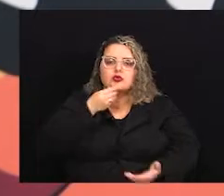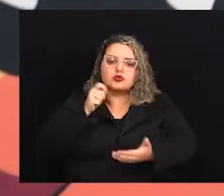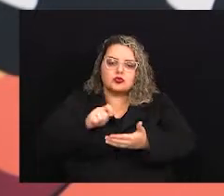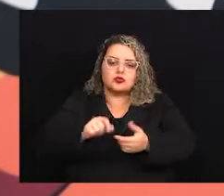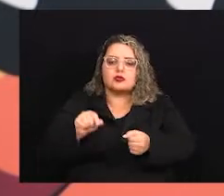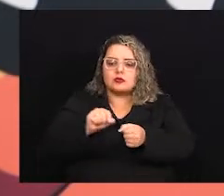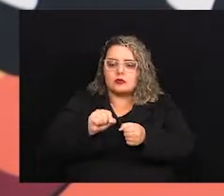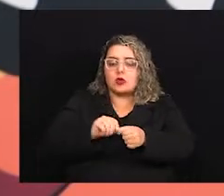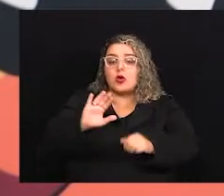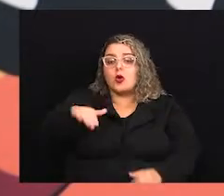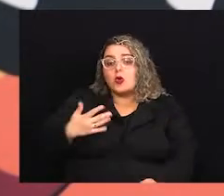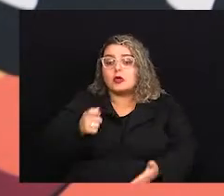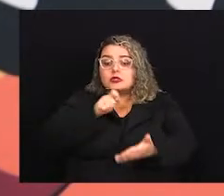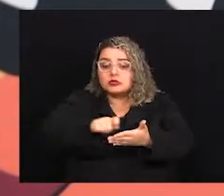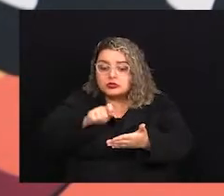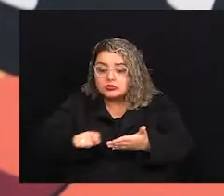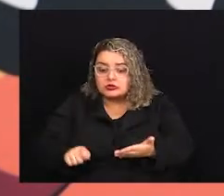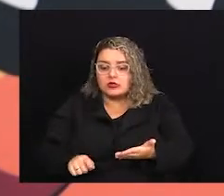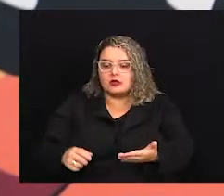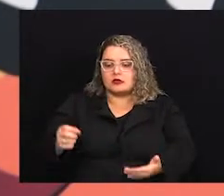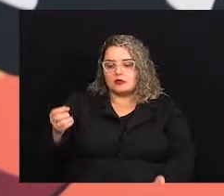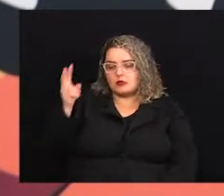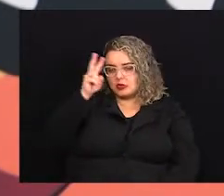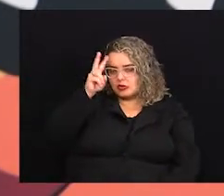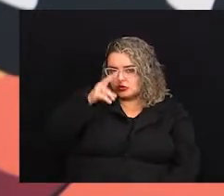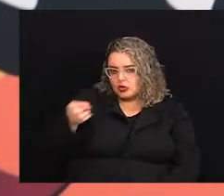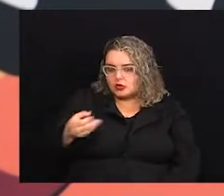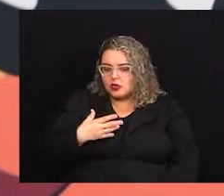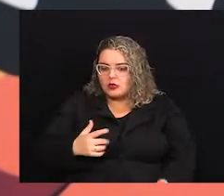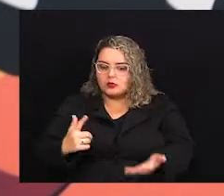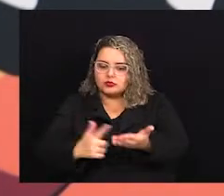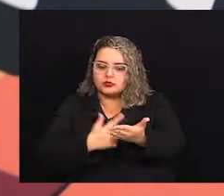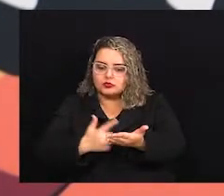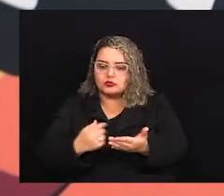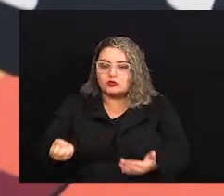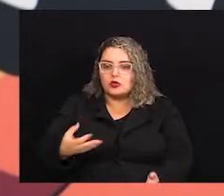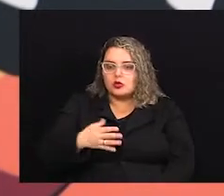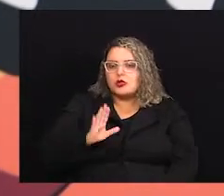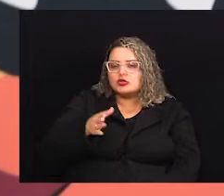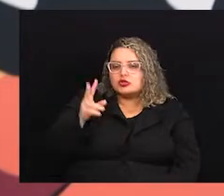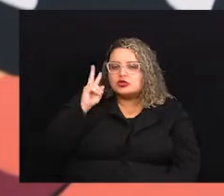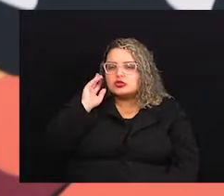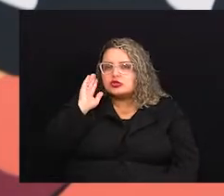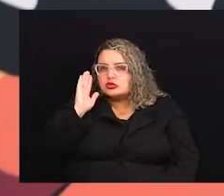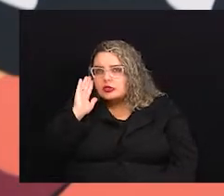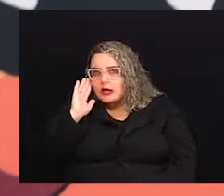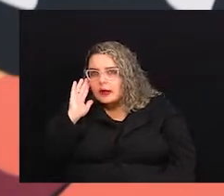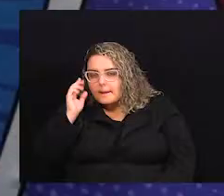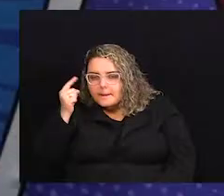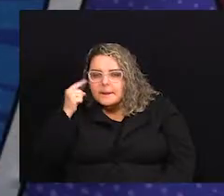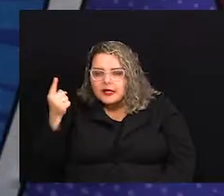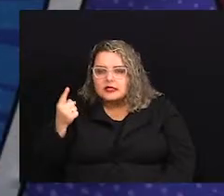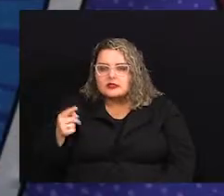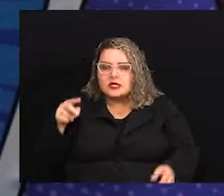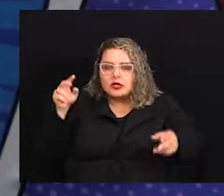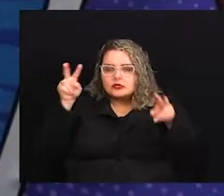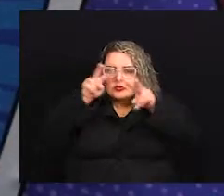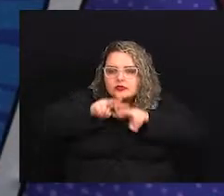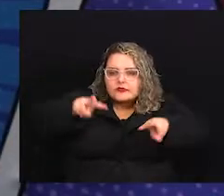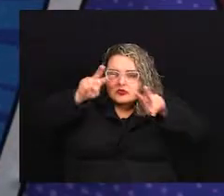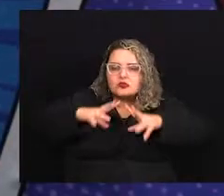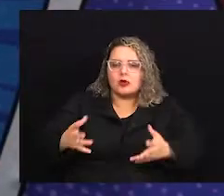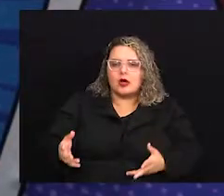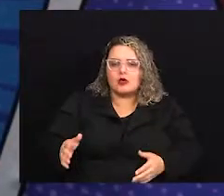Quando você escreve uma história nova, um livro novo, você já pensa no visual, no audiovisual ou